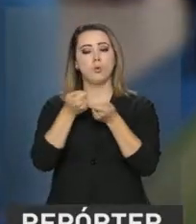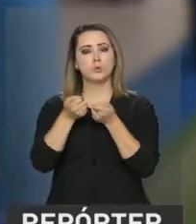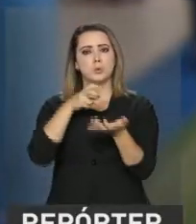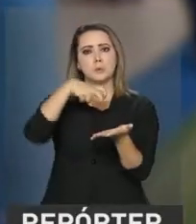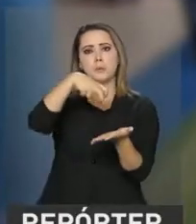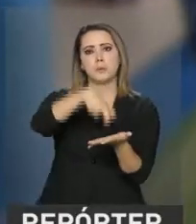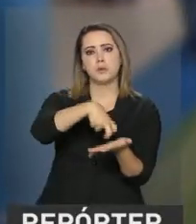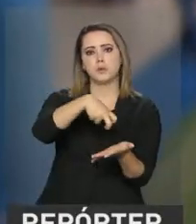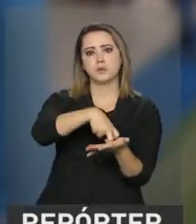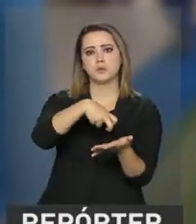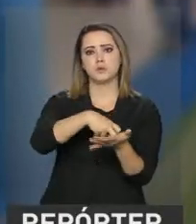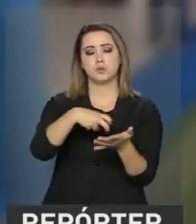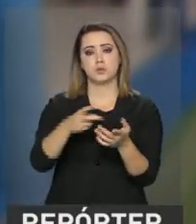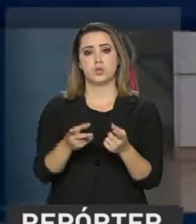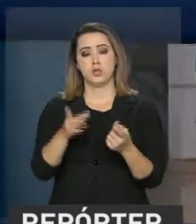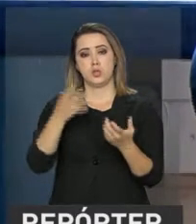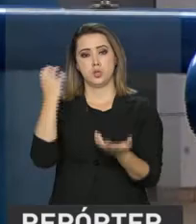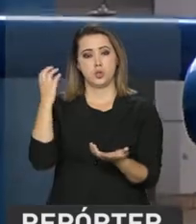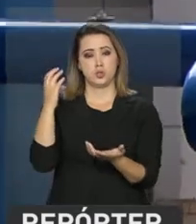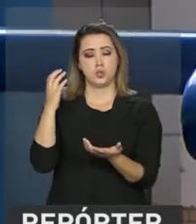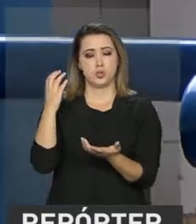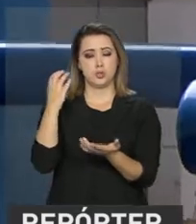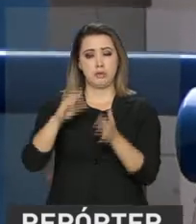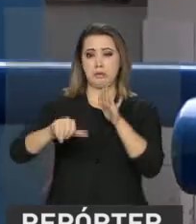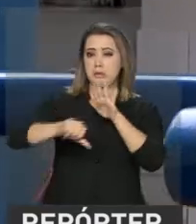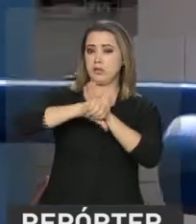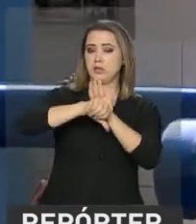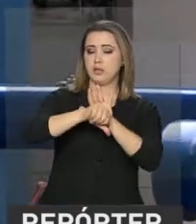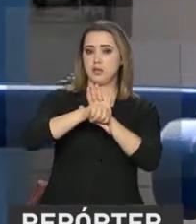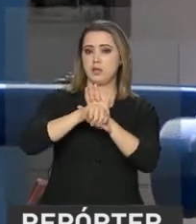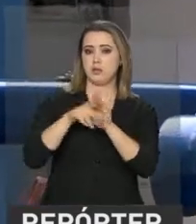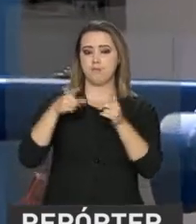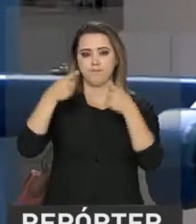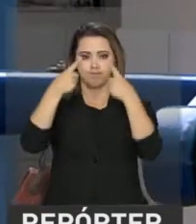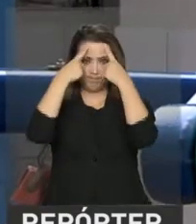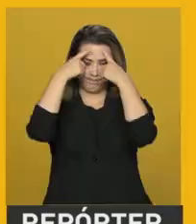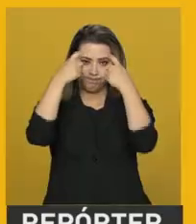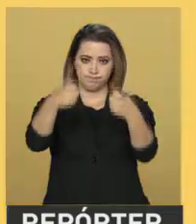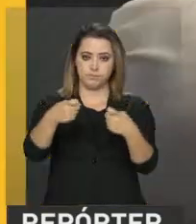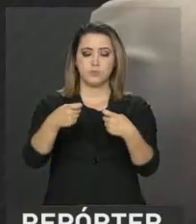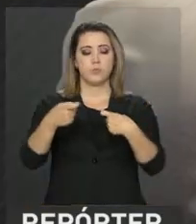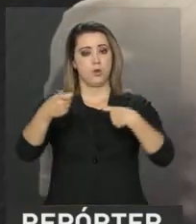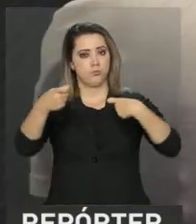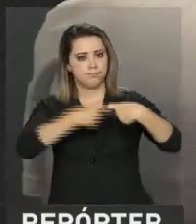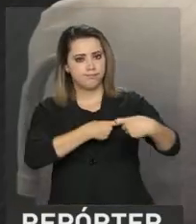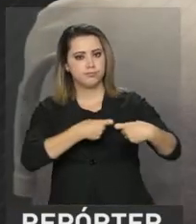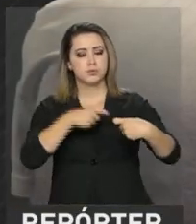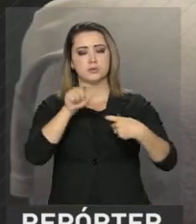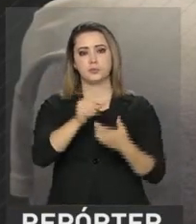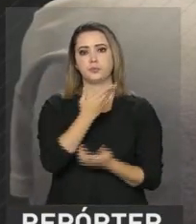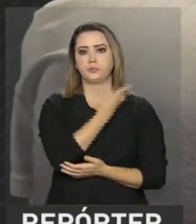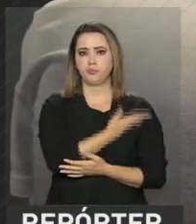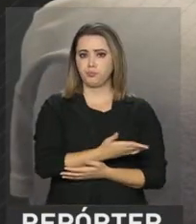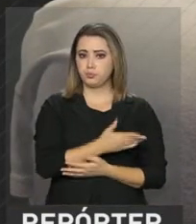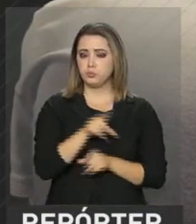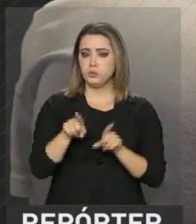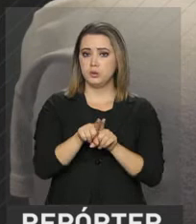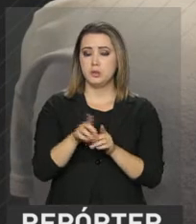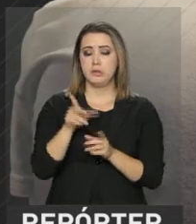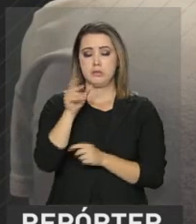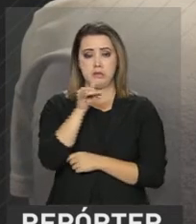de crimes de violência sexual cometidos contra crianças e adolescentes quem comete crimes de exploração sexual